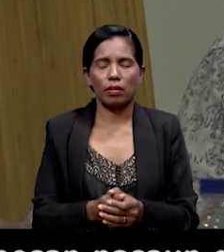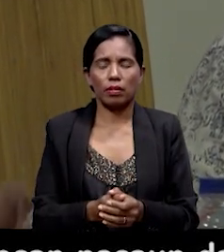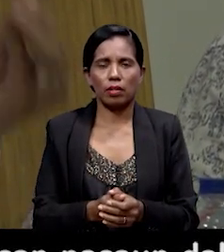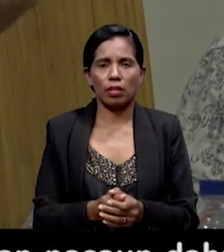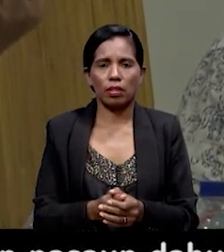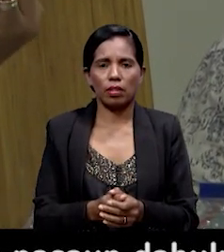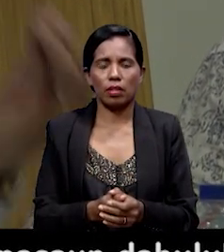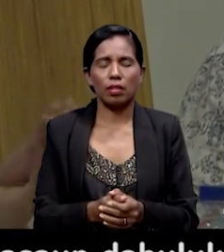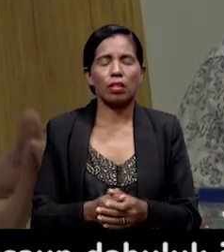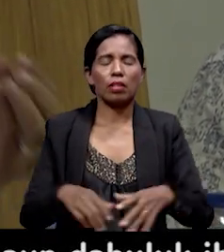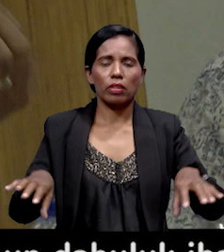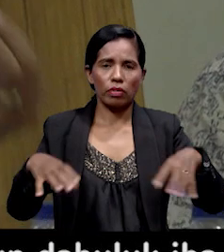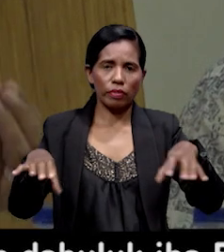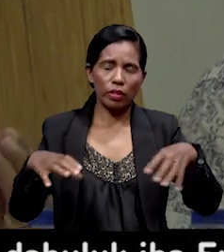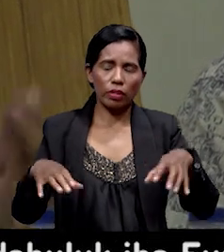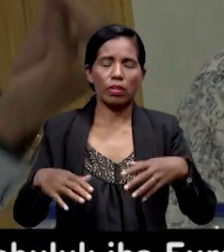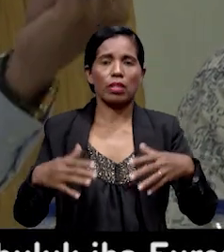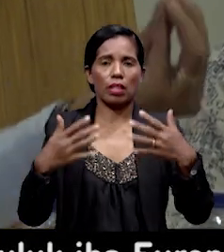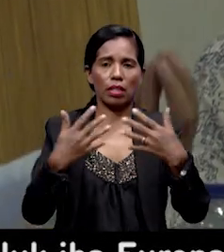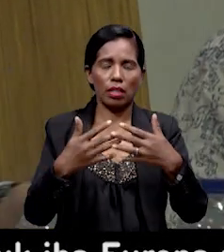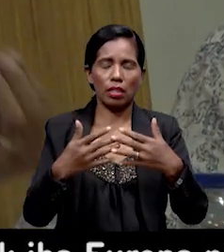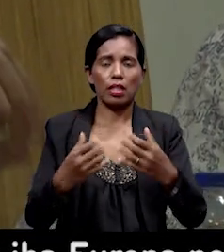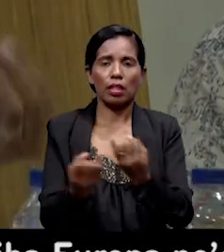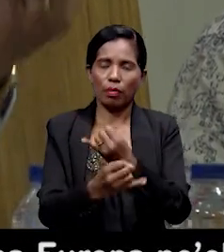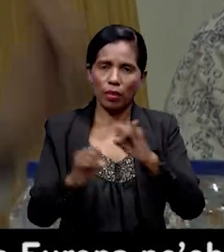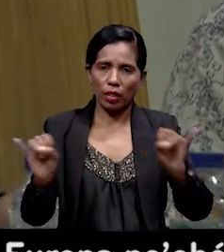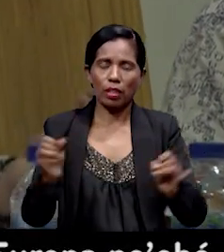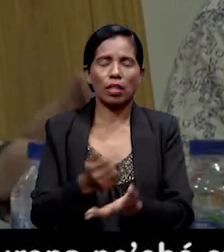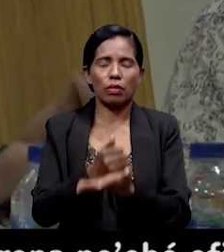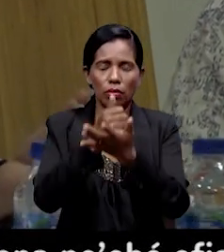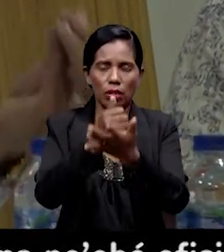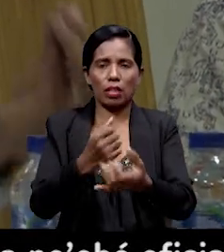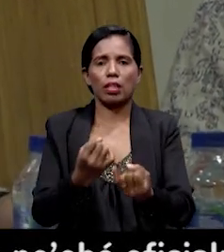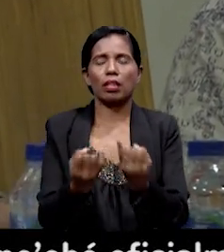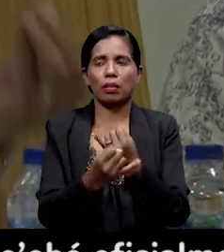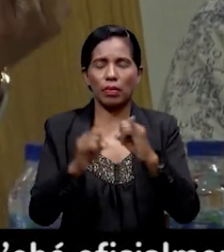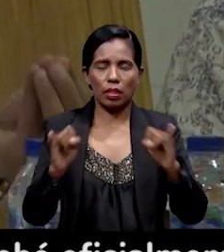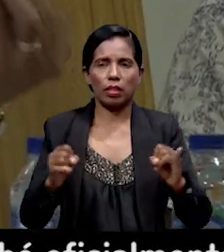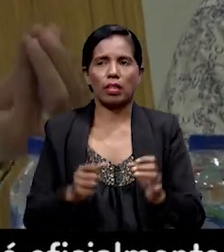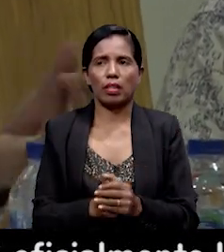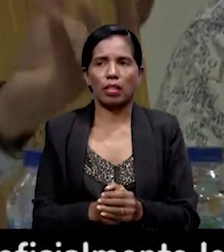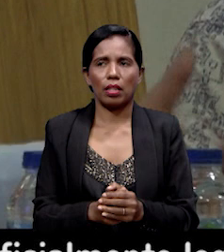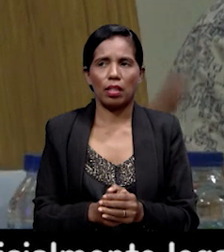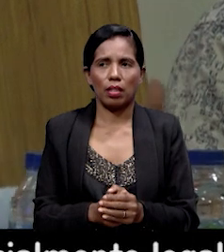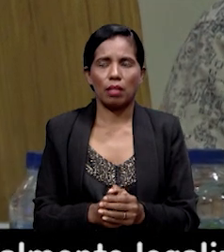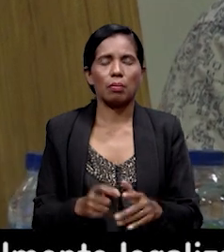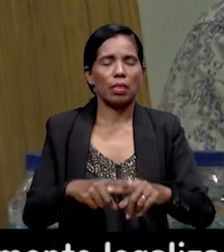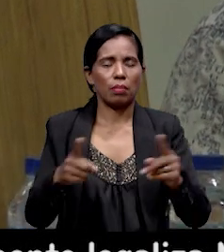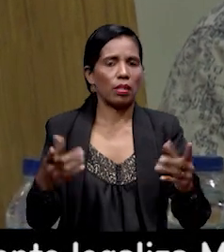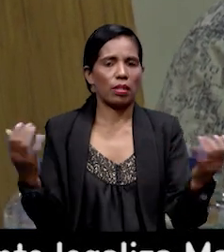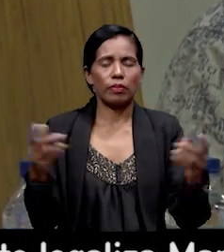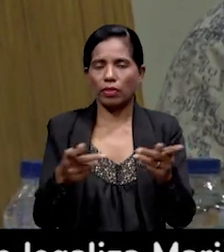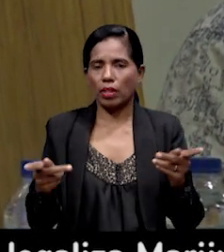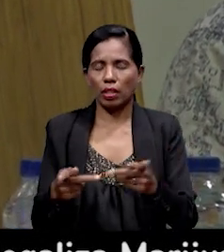Raina, né? Raina pedaço de nós daí. O foco para o Raina vai ver estrangeiro, o Guá teve o Guá, o Guá, o Guá, o Guá, o Guá, o Guá, o Guá, o Guá, o Guá,